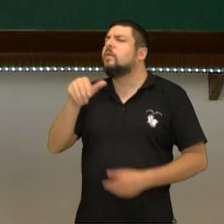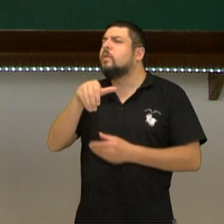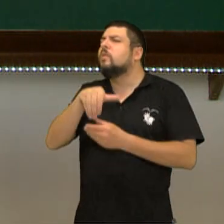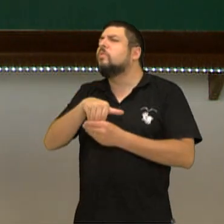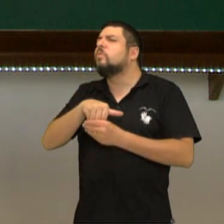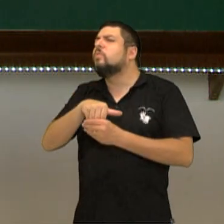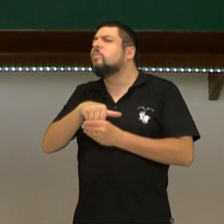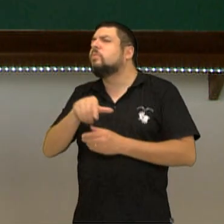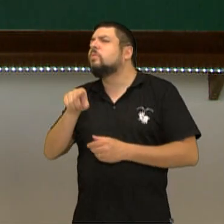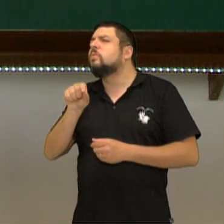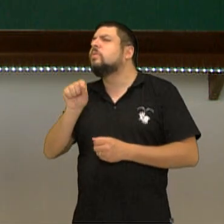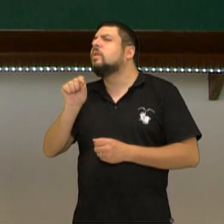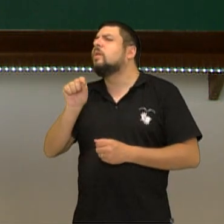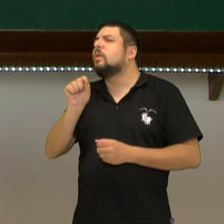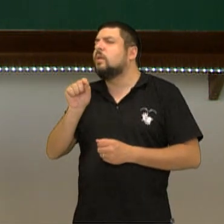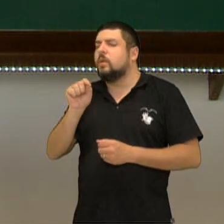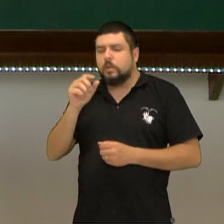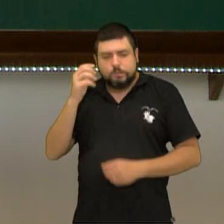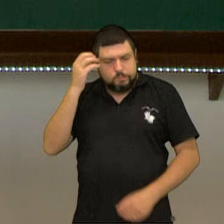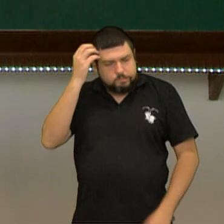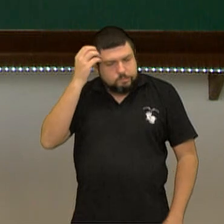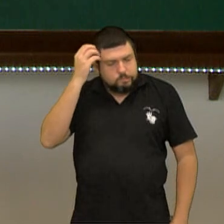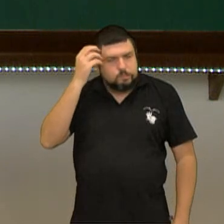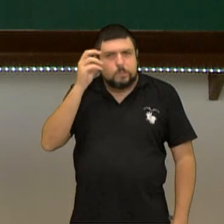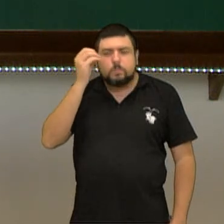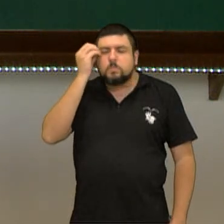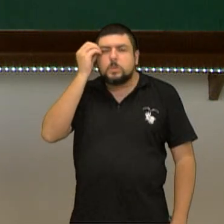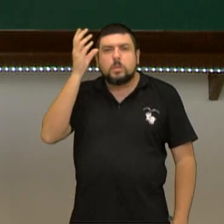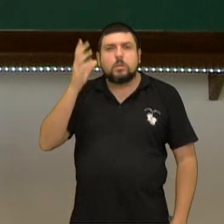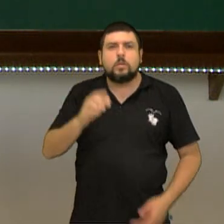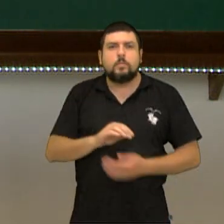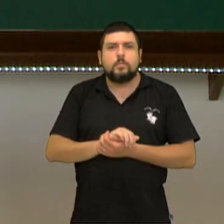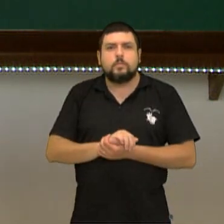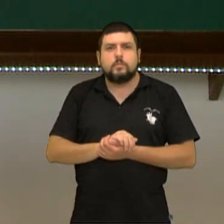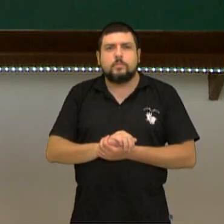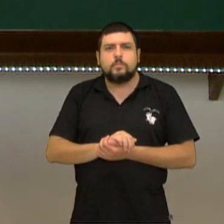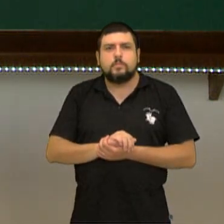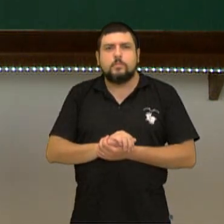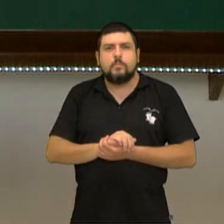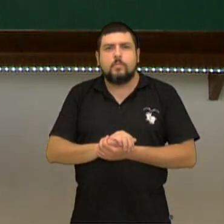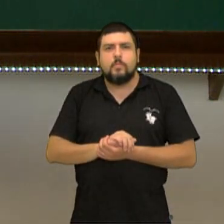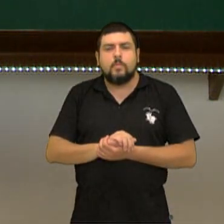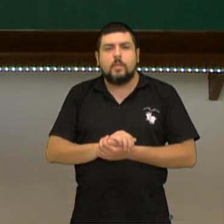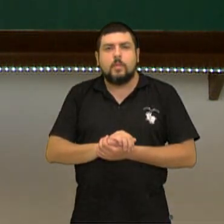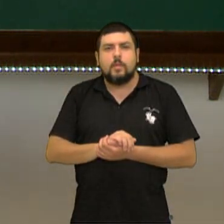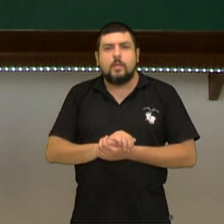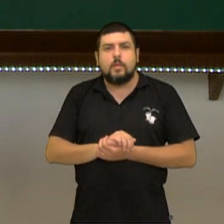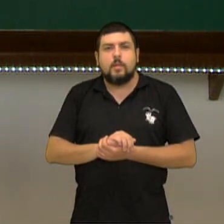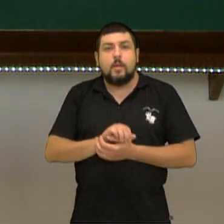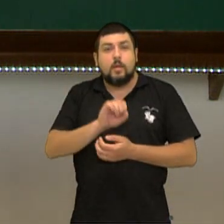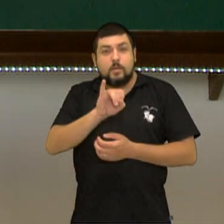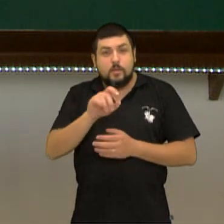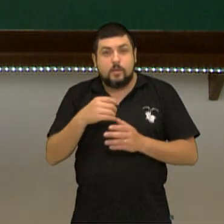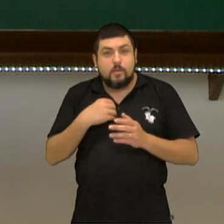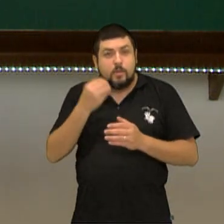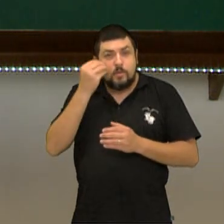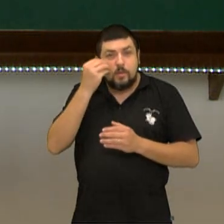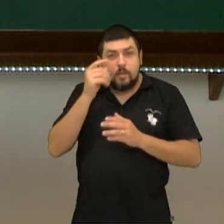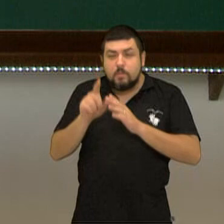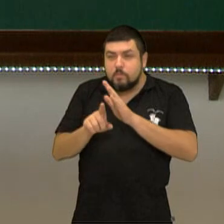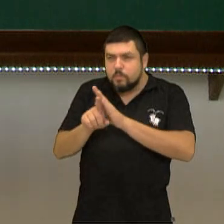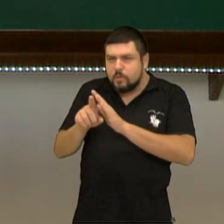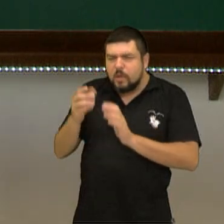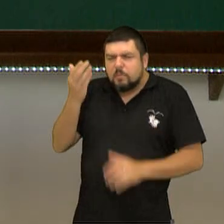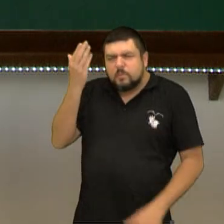vão lembrar? Se você perguntar, então, em eleições um pouco mais antigas, aí que talvez não lembre mesmo, né? Mas faça comigo